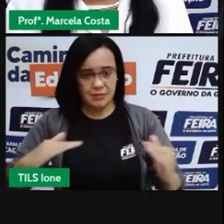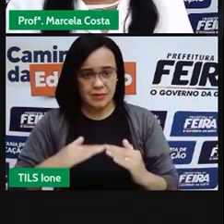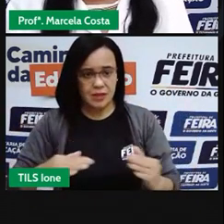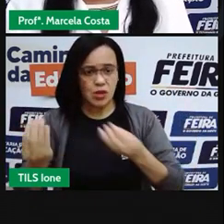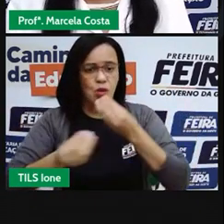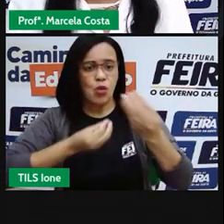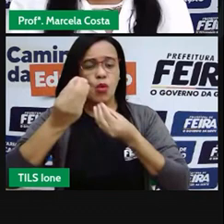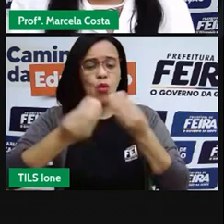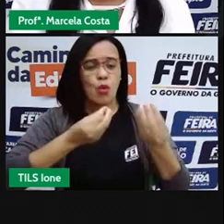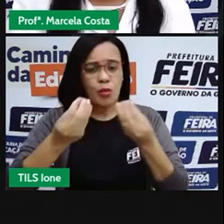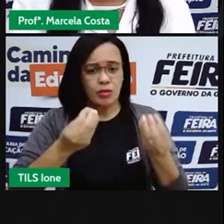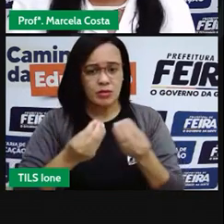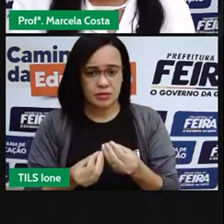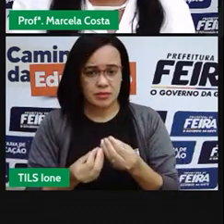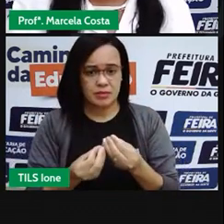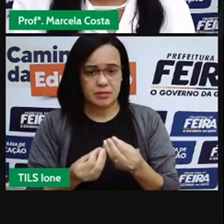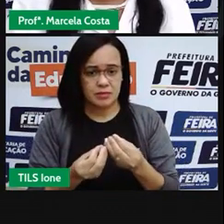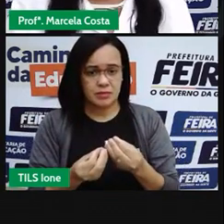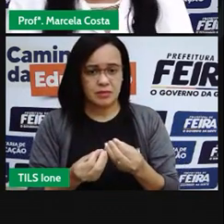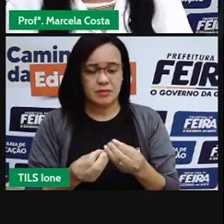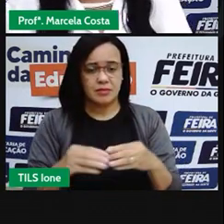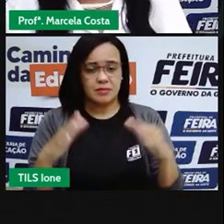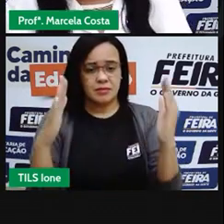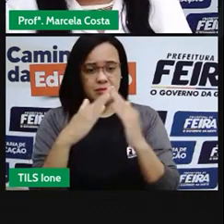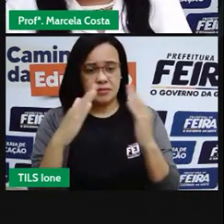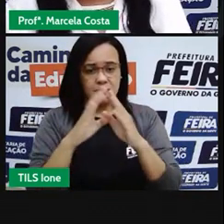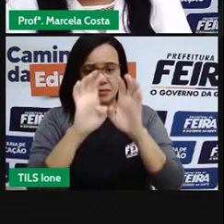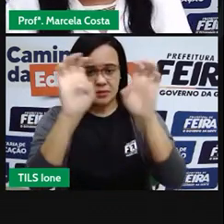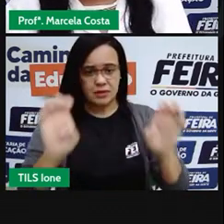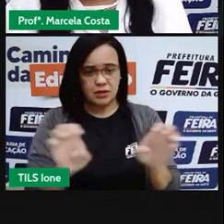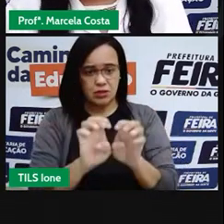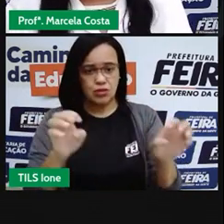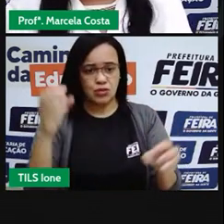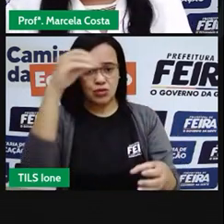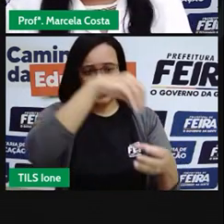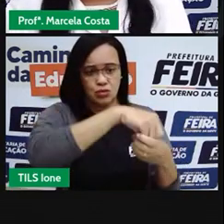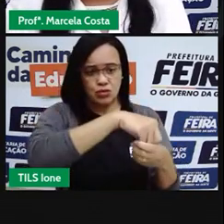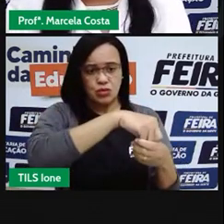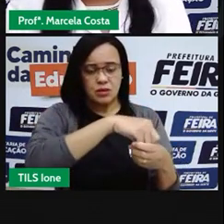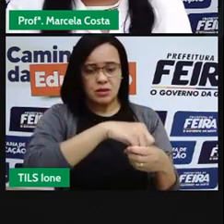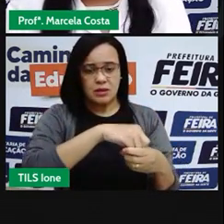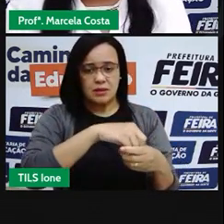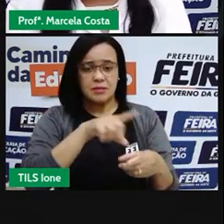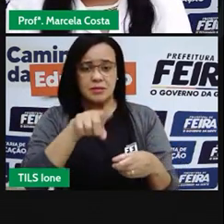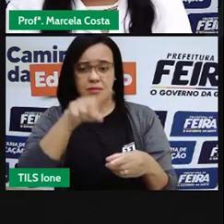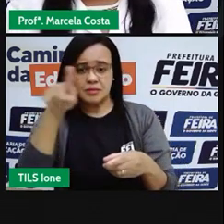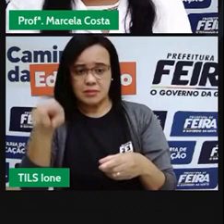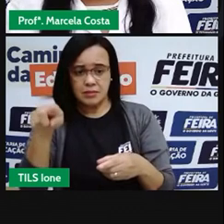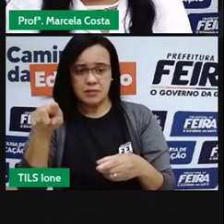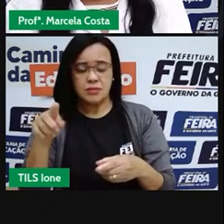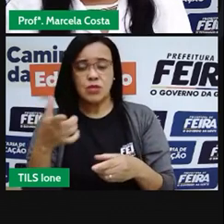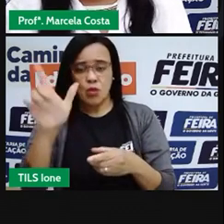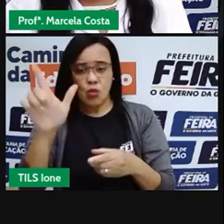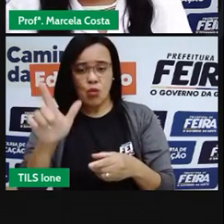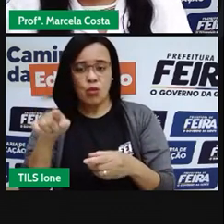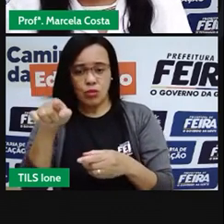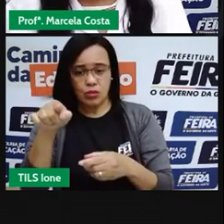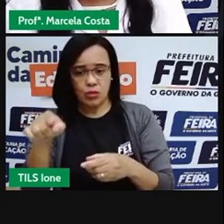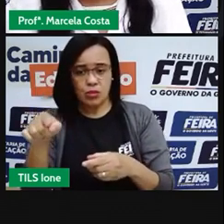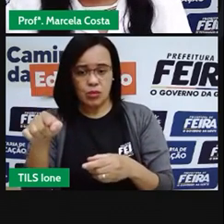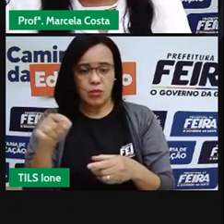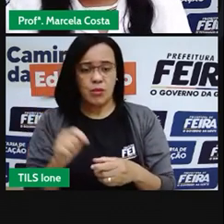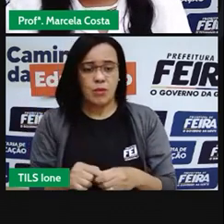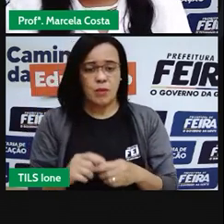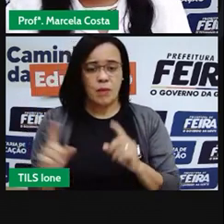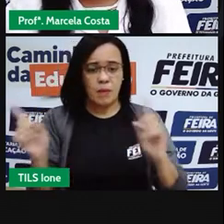O telhado do casarão da Mota é parecido ou é diferente do telhado do casarão Olhos